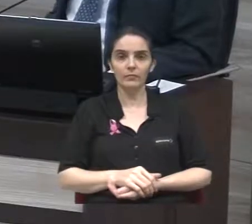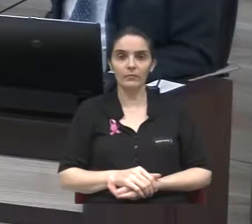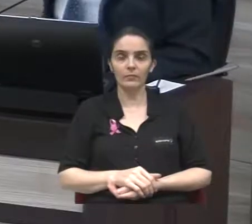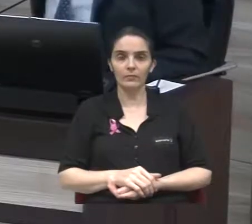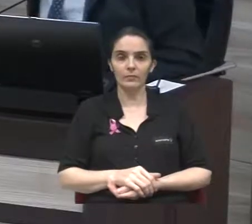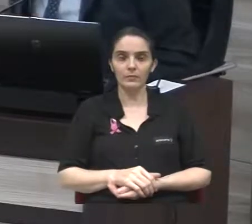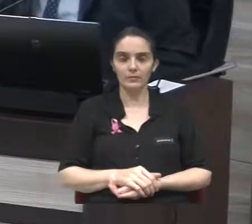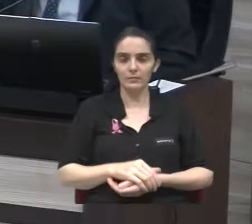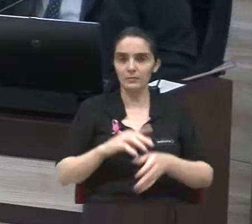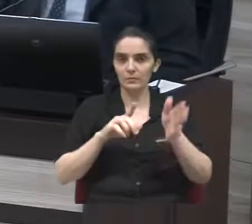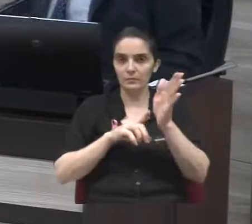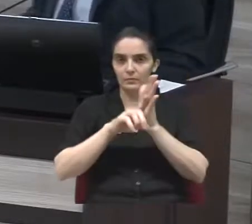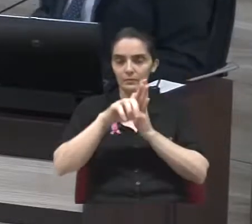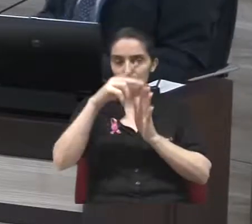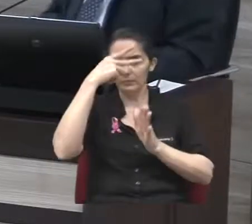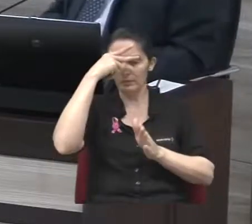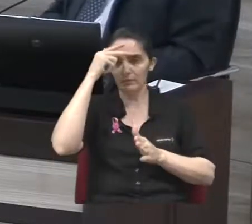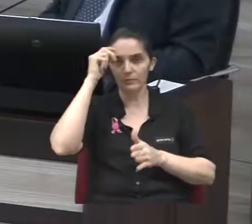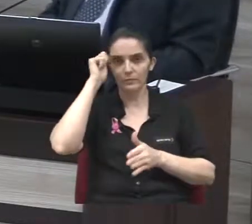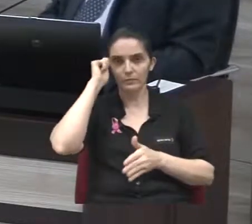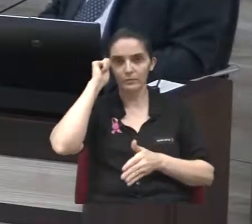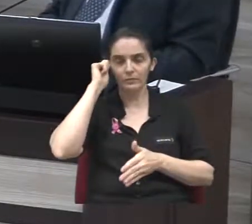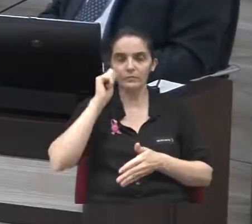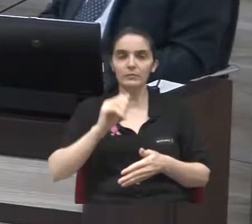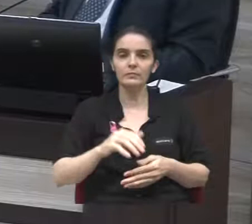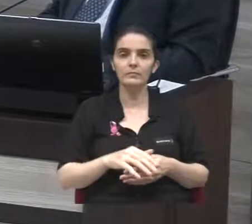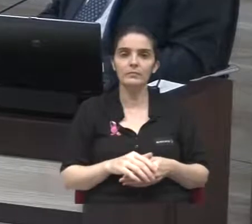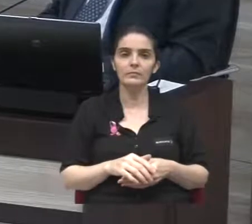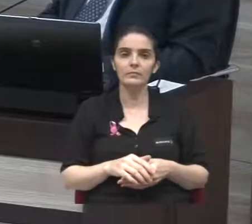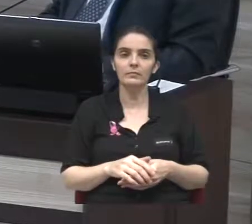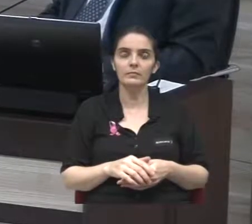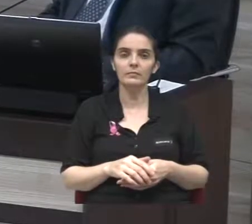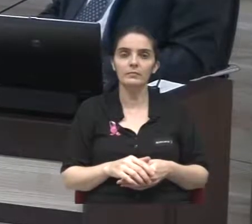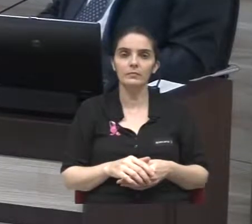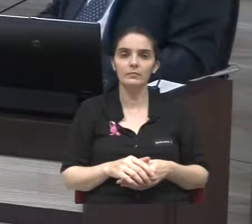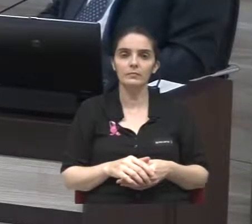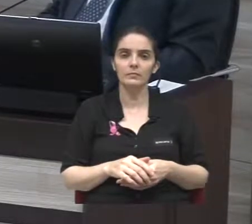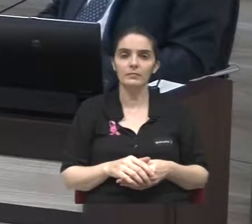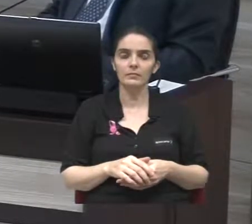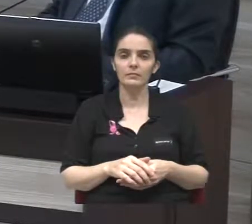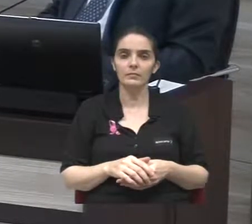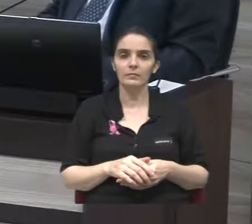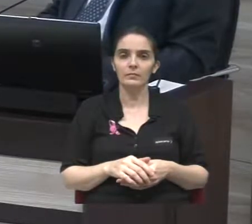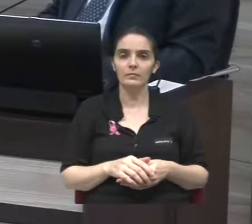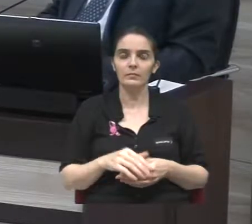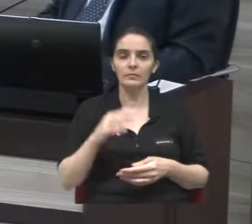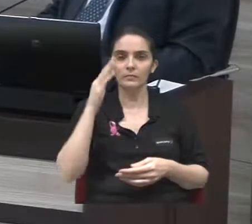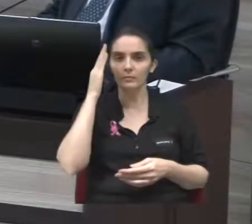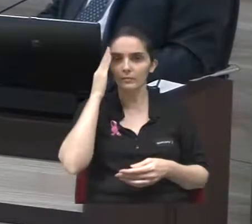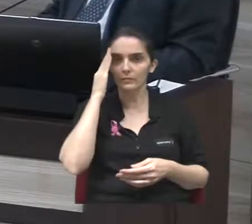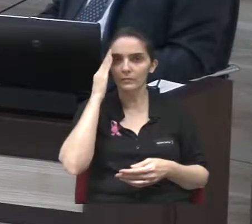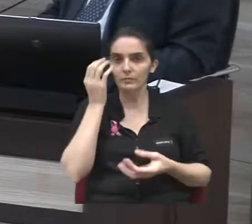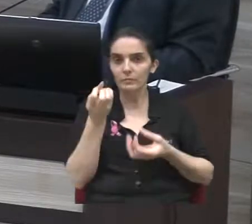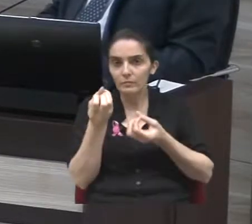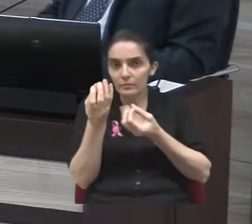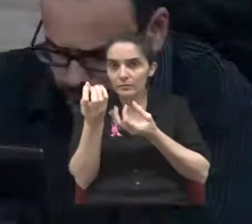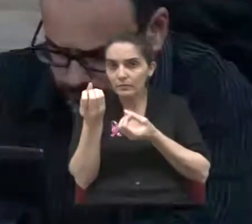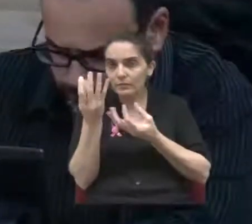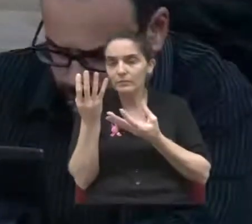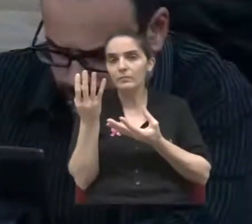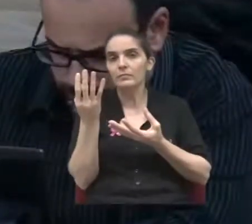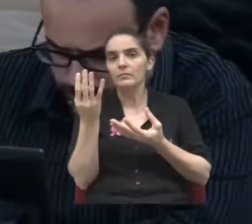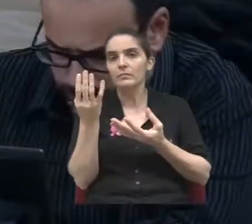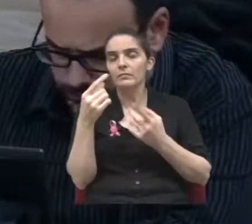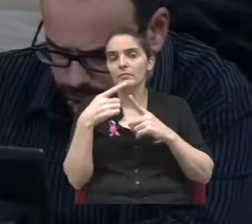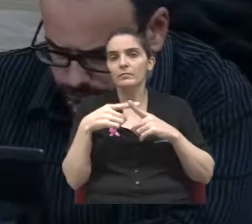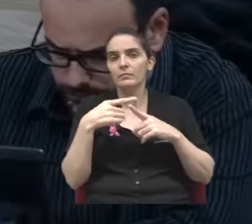requerimento ao Executivo para obter as informações quando existem pessoas que fazem